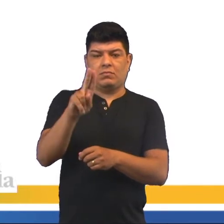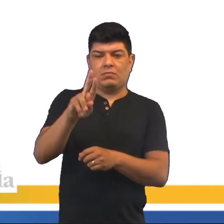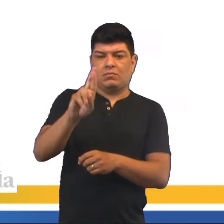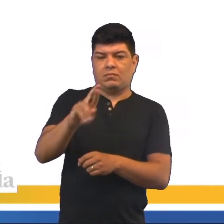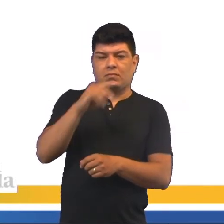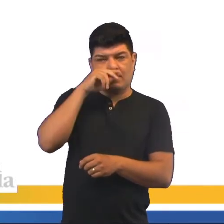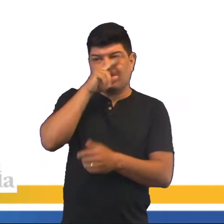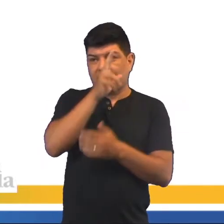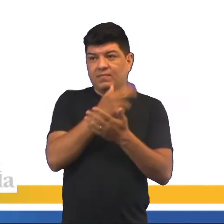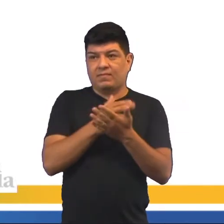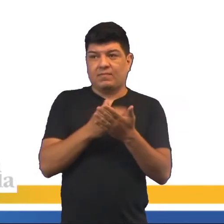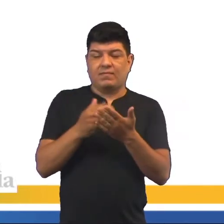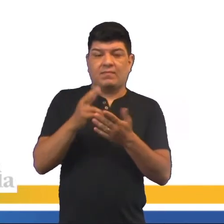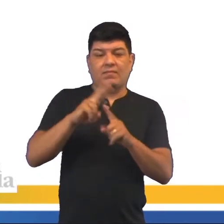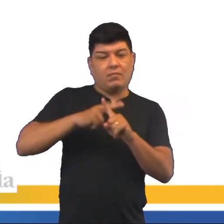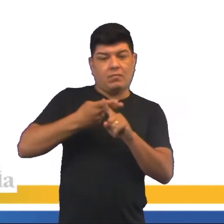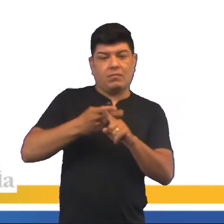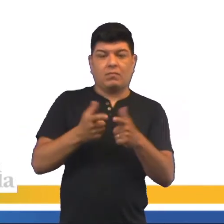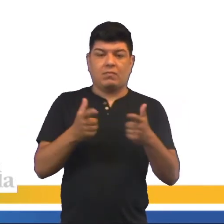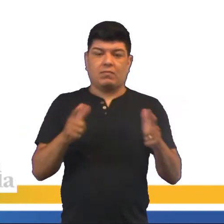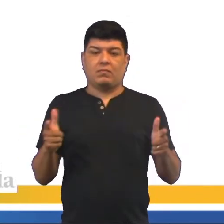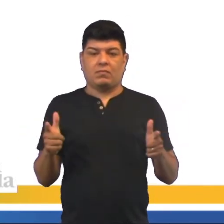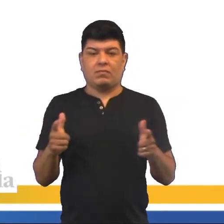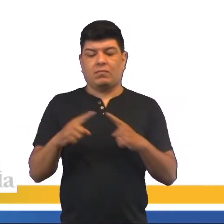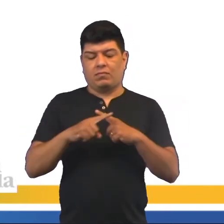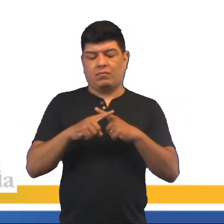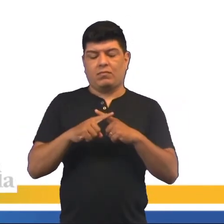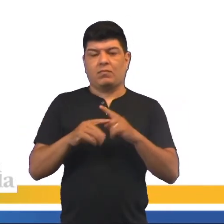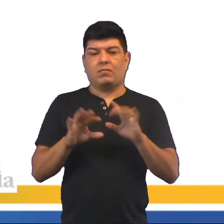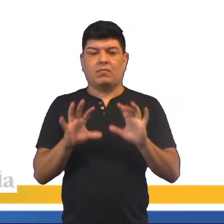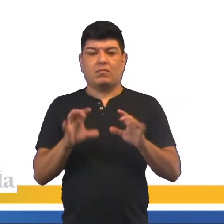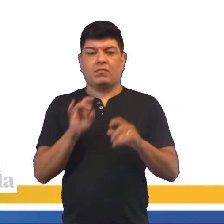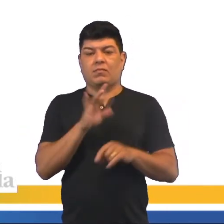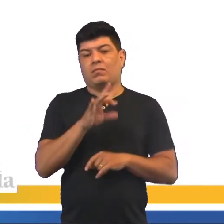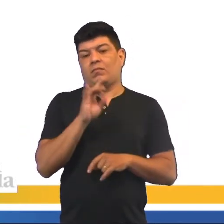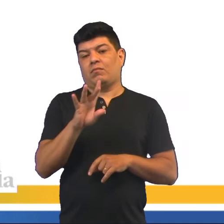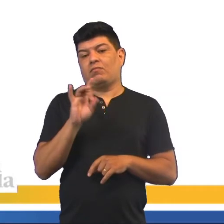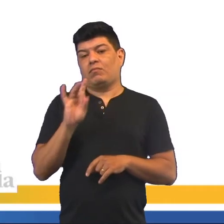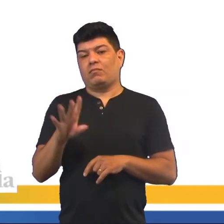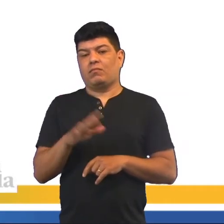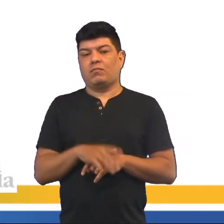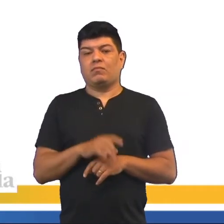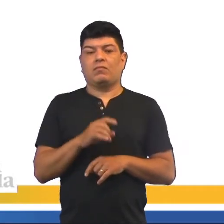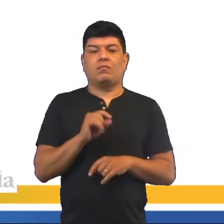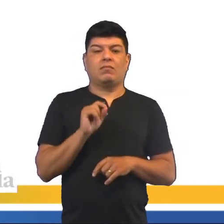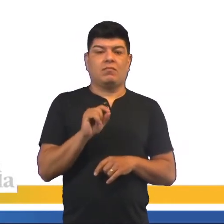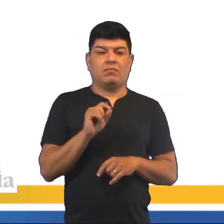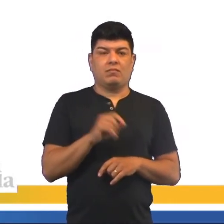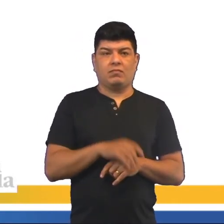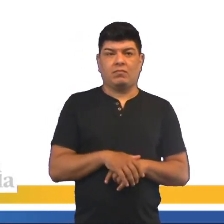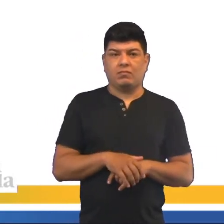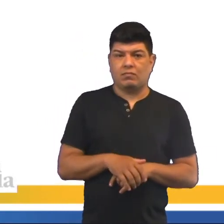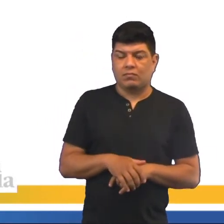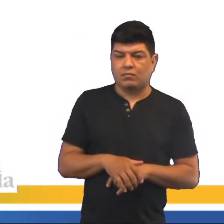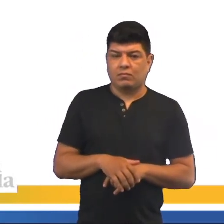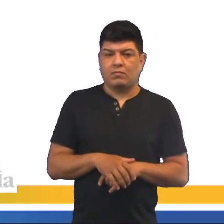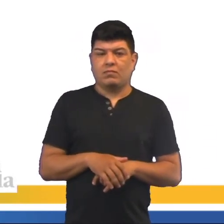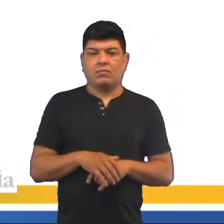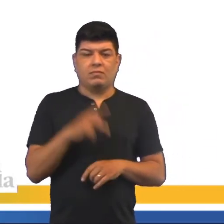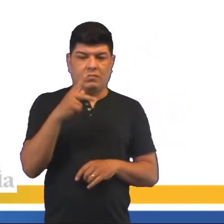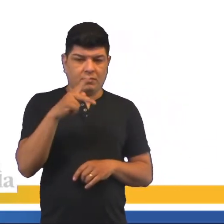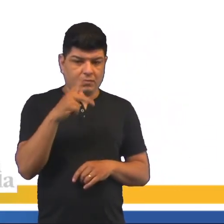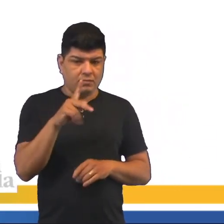modo a torná-lo 2 vezes maior, multiplicando assim cada uma das